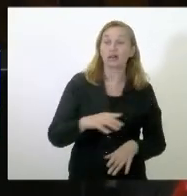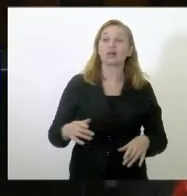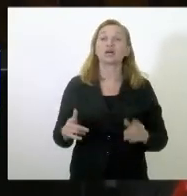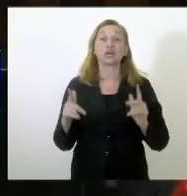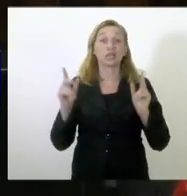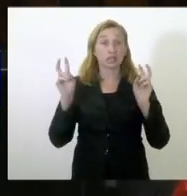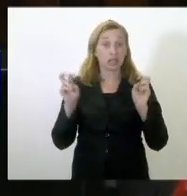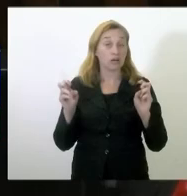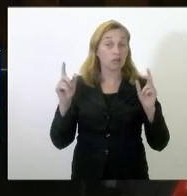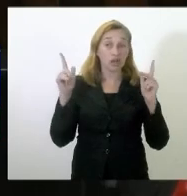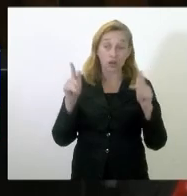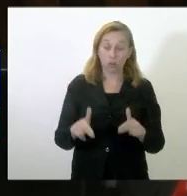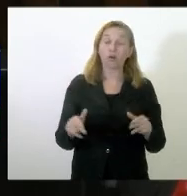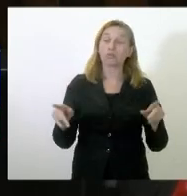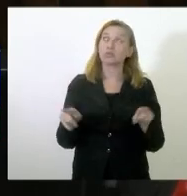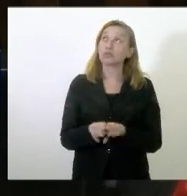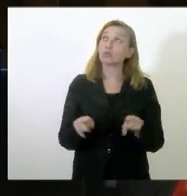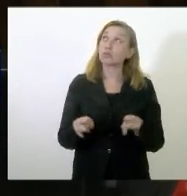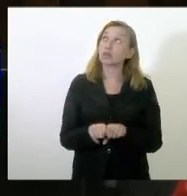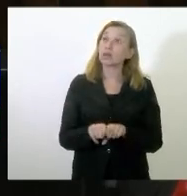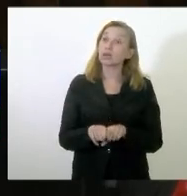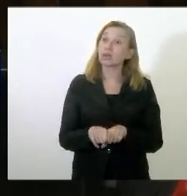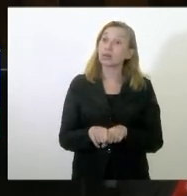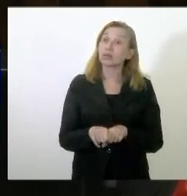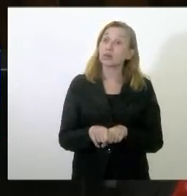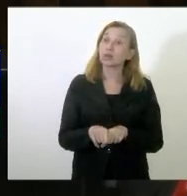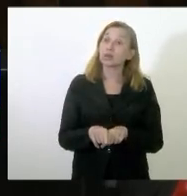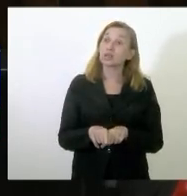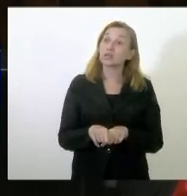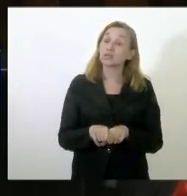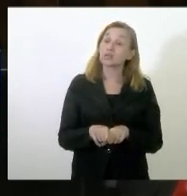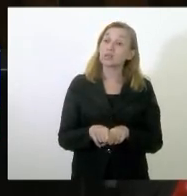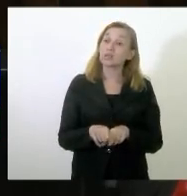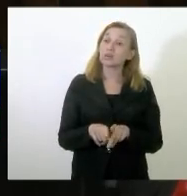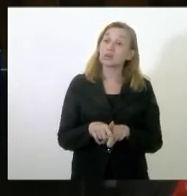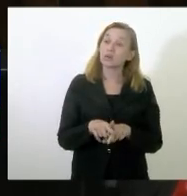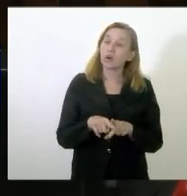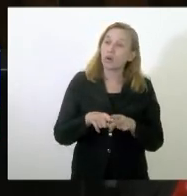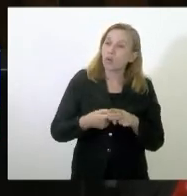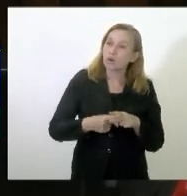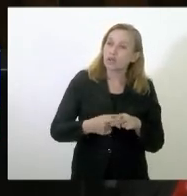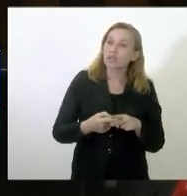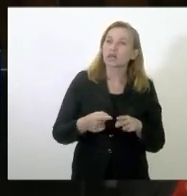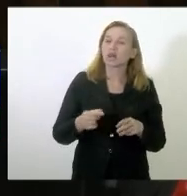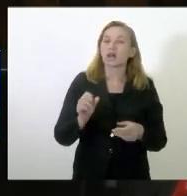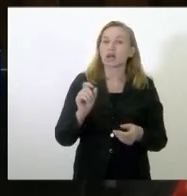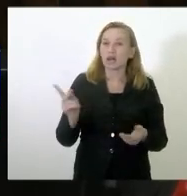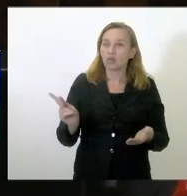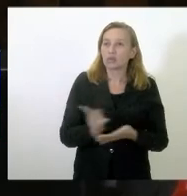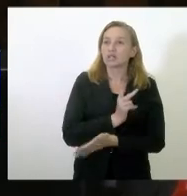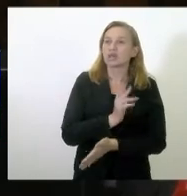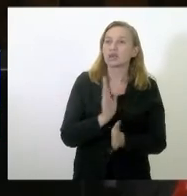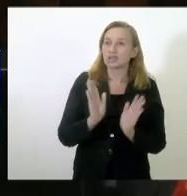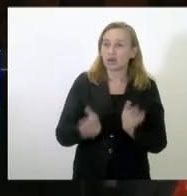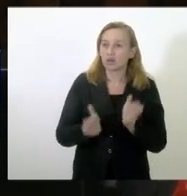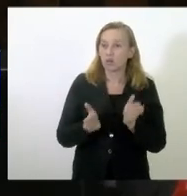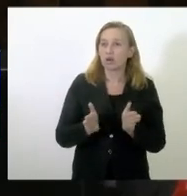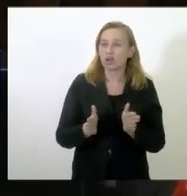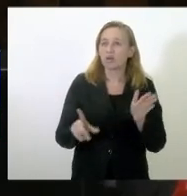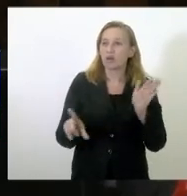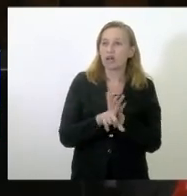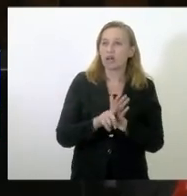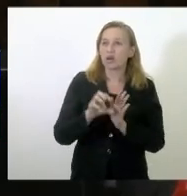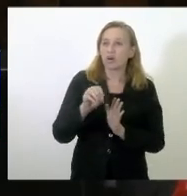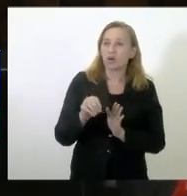temas, inclusive essa reformulação que se espera que aconteça ainda nessa legislatura com a lei orgânica da polícia